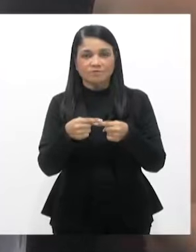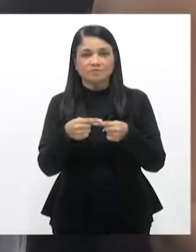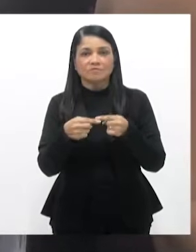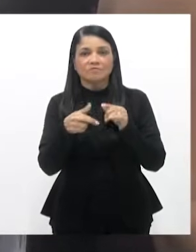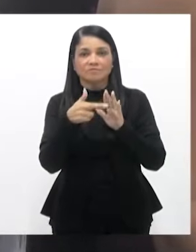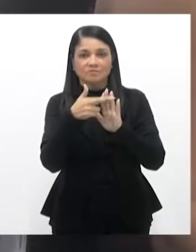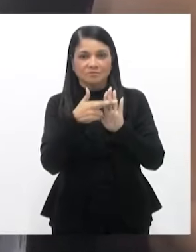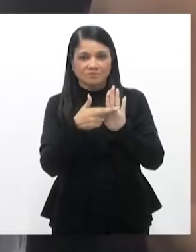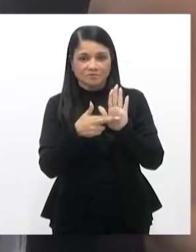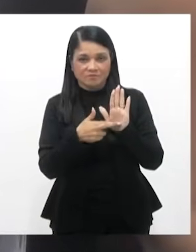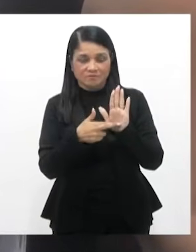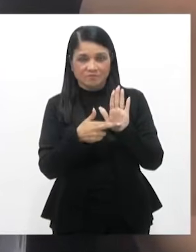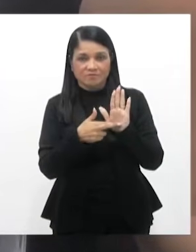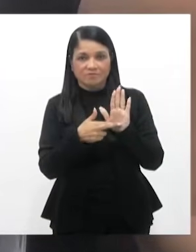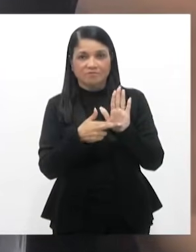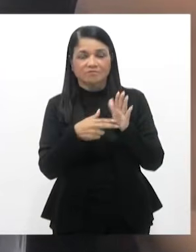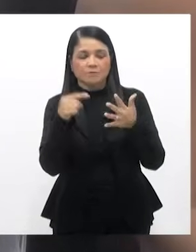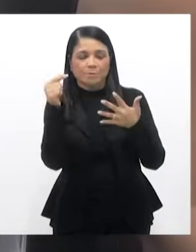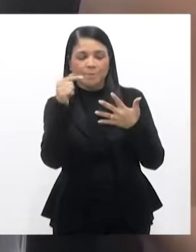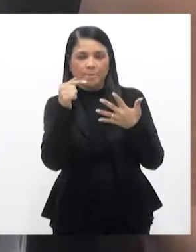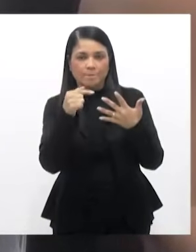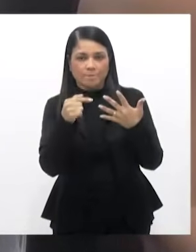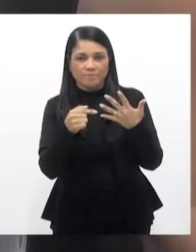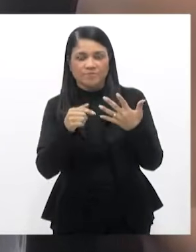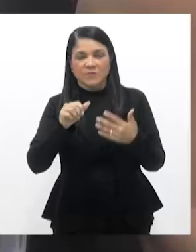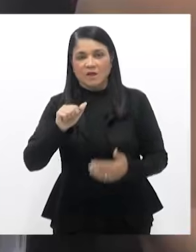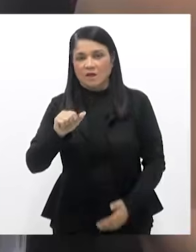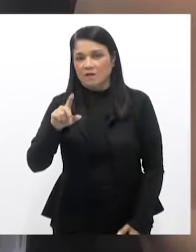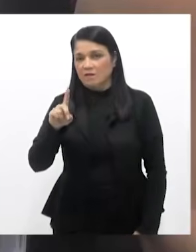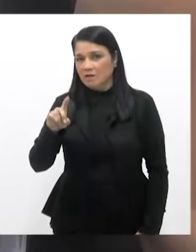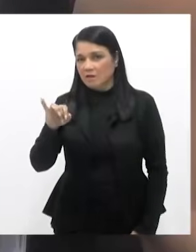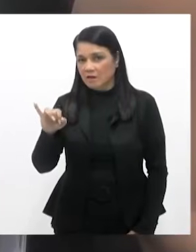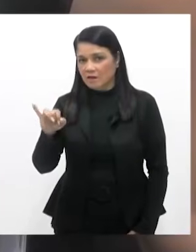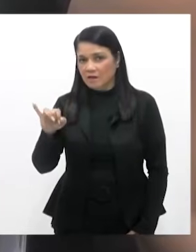teses explicitadas na ADI